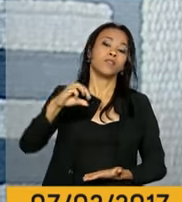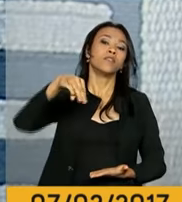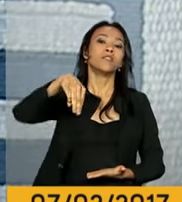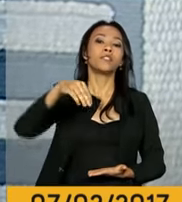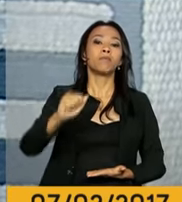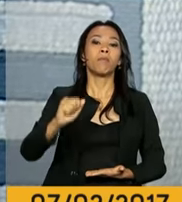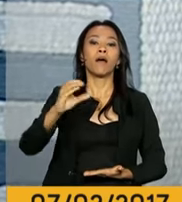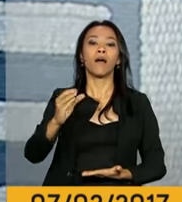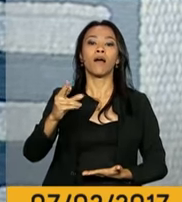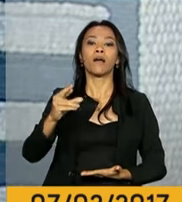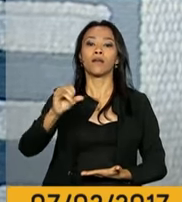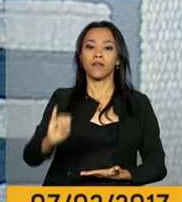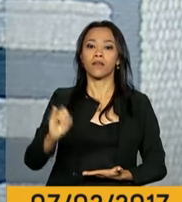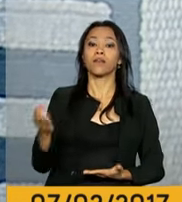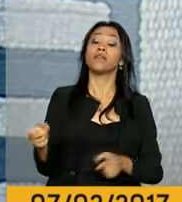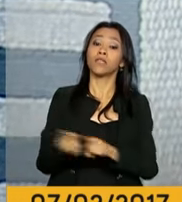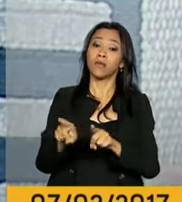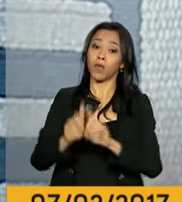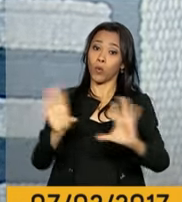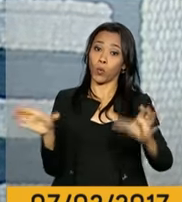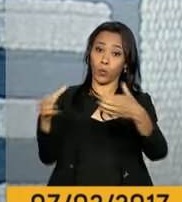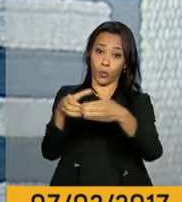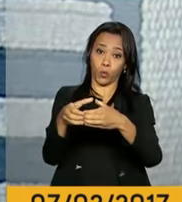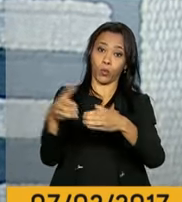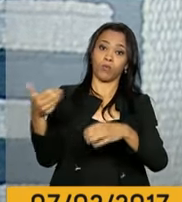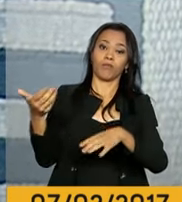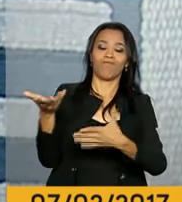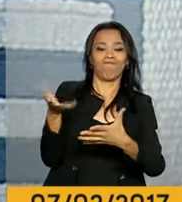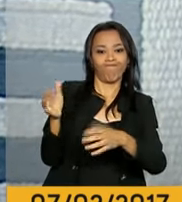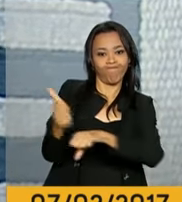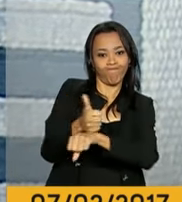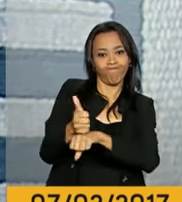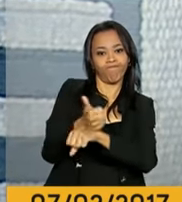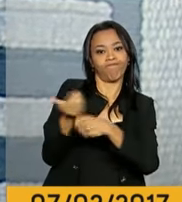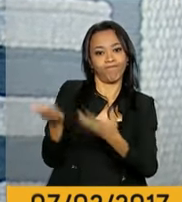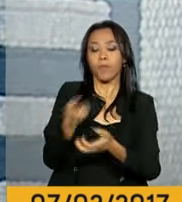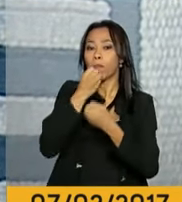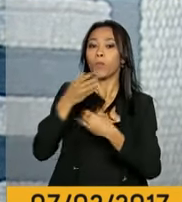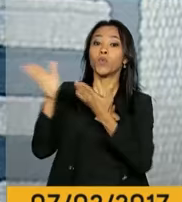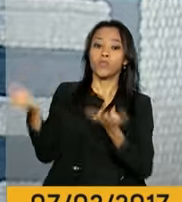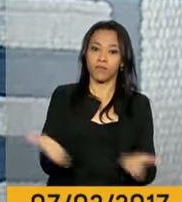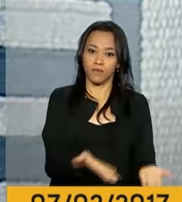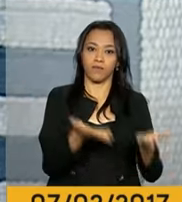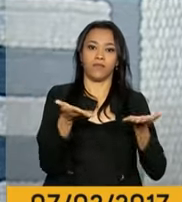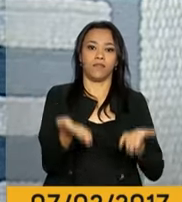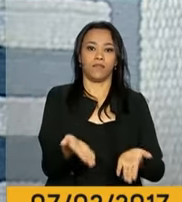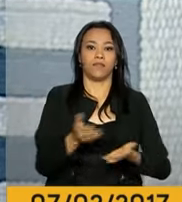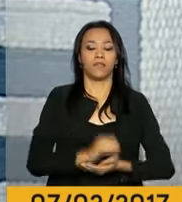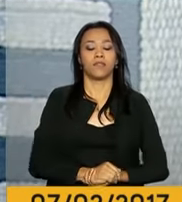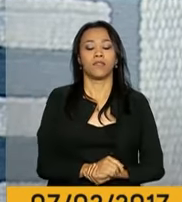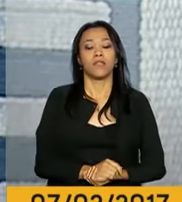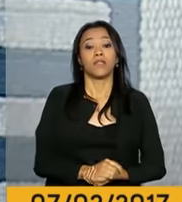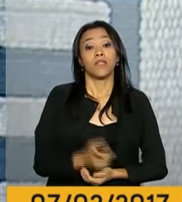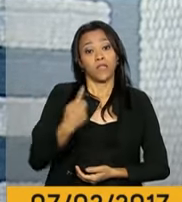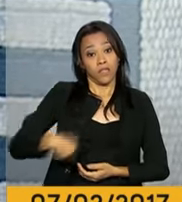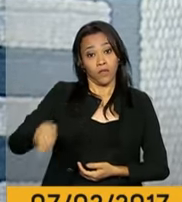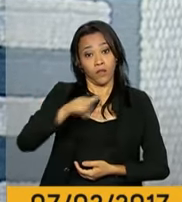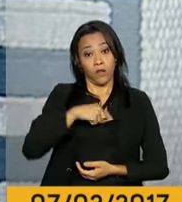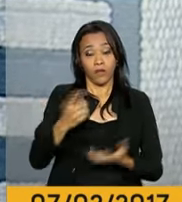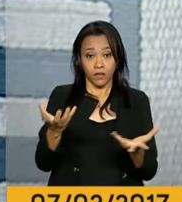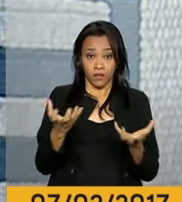comitiva as nossas mais calorosas boas-vindas eu quero e nós todos